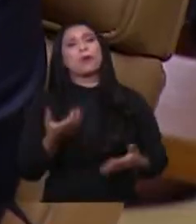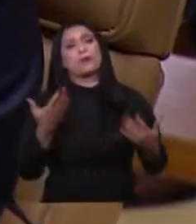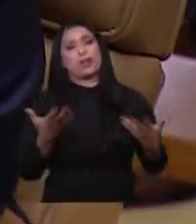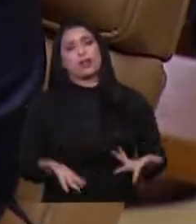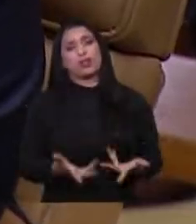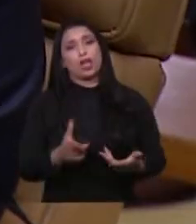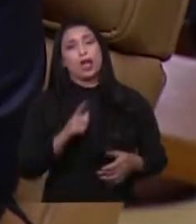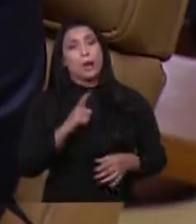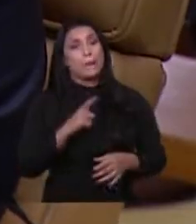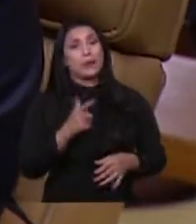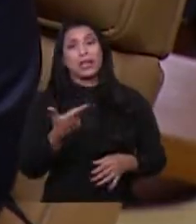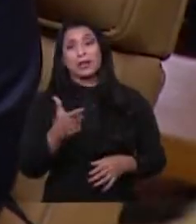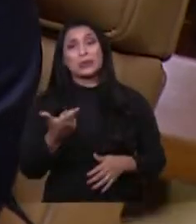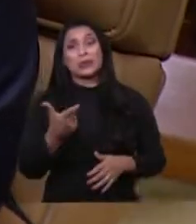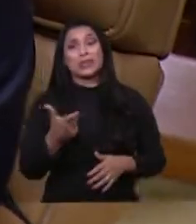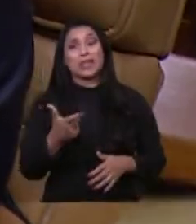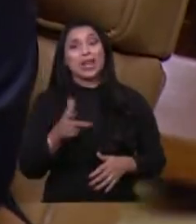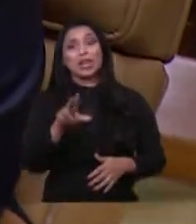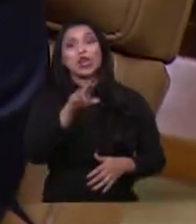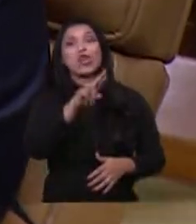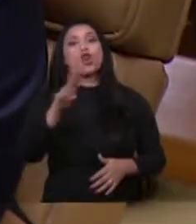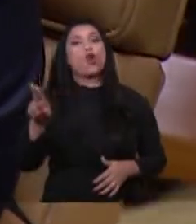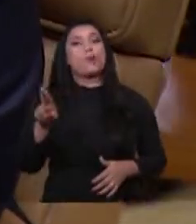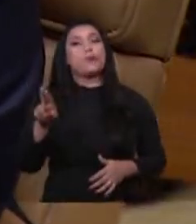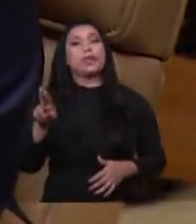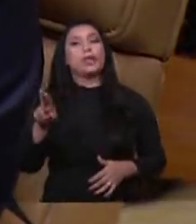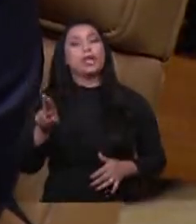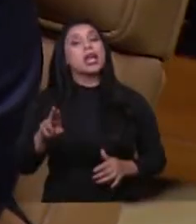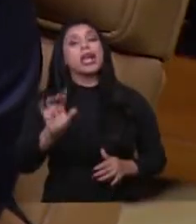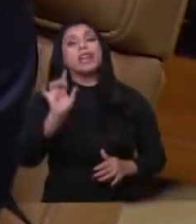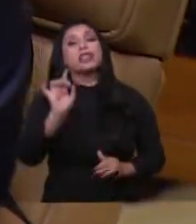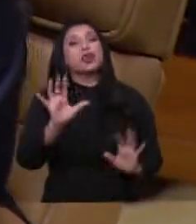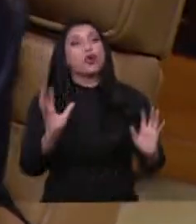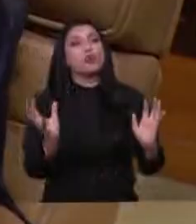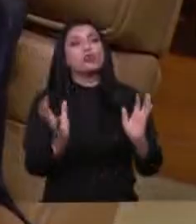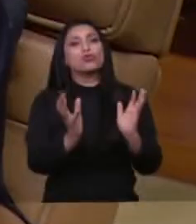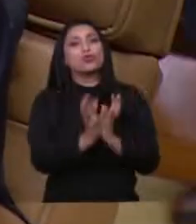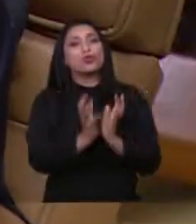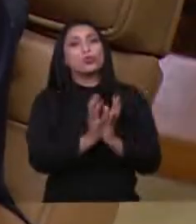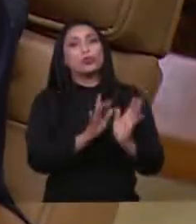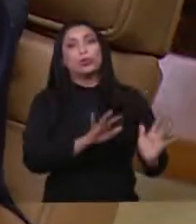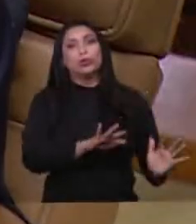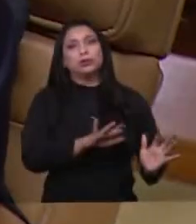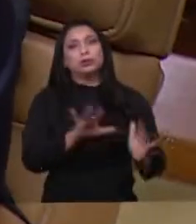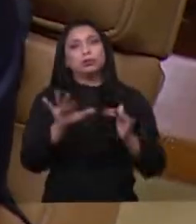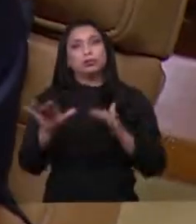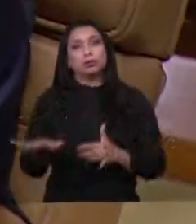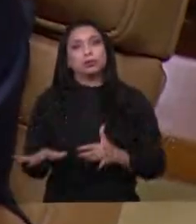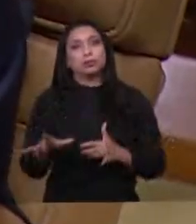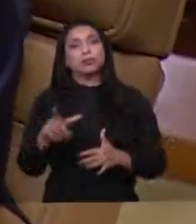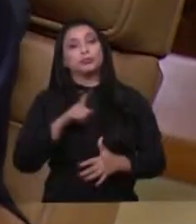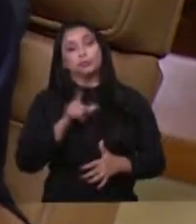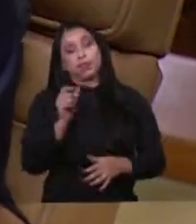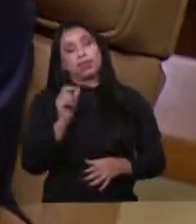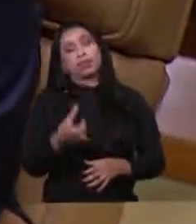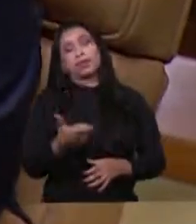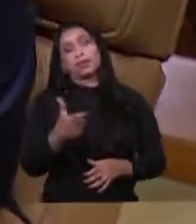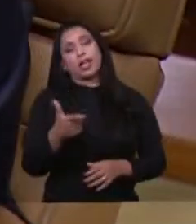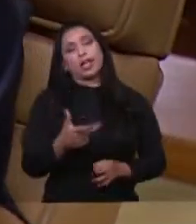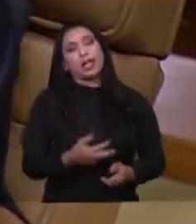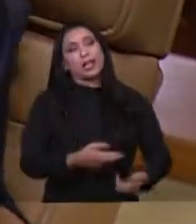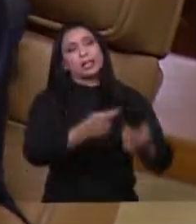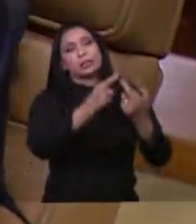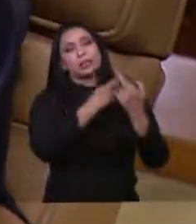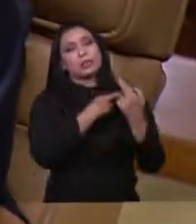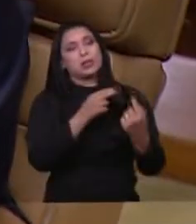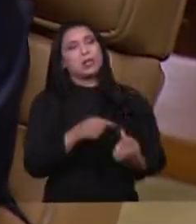pelo anonimato provocado pela multidão, o que arrefece a observância do dever de responsabilidade